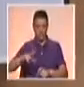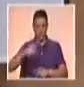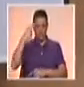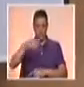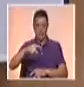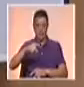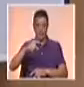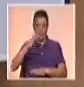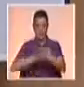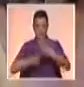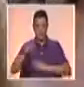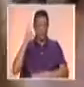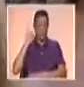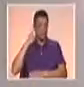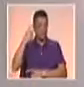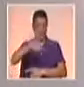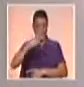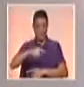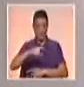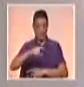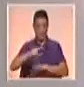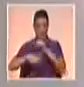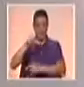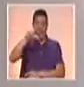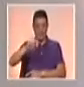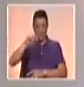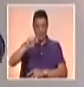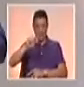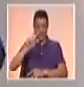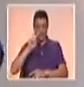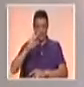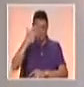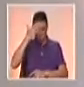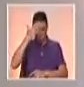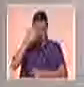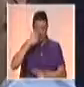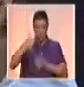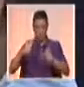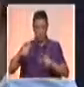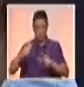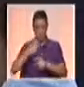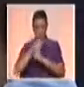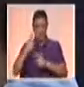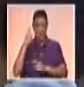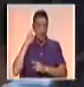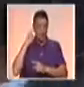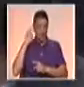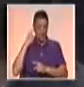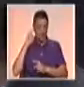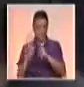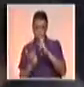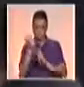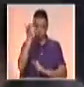portuguesa tinha uma deficiência auditiva. Também se verifica que o número de pessoas com deficiência auditiva